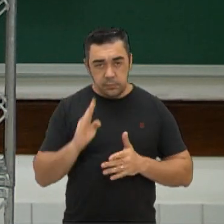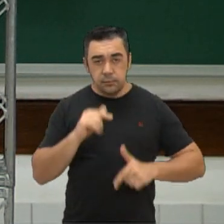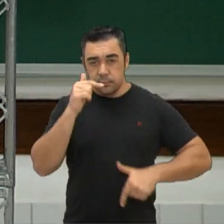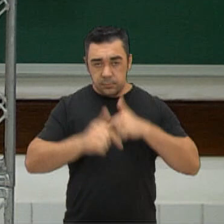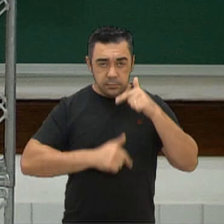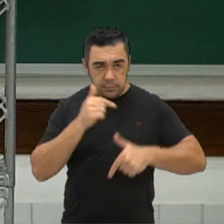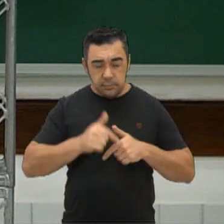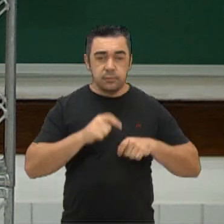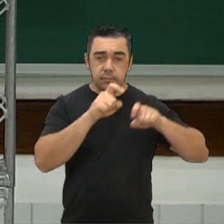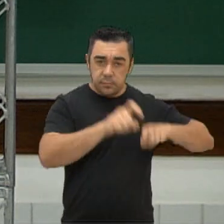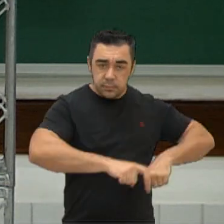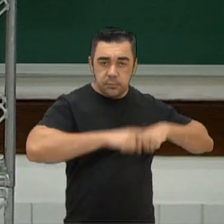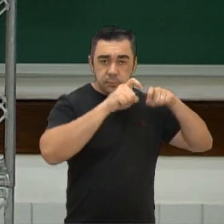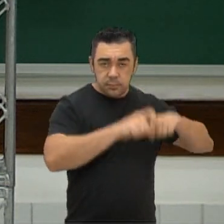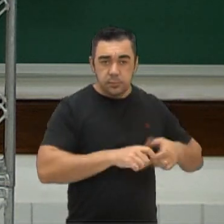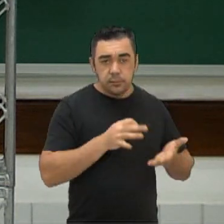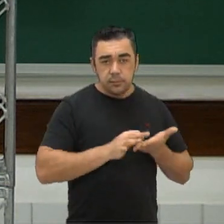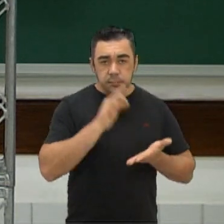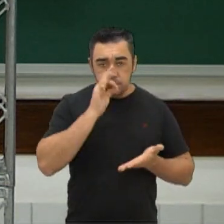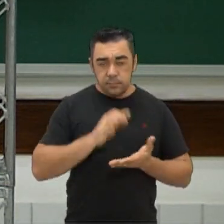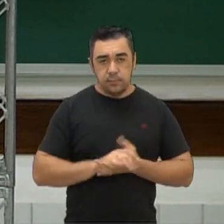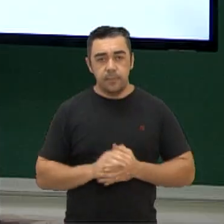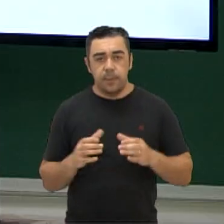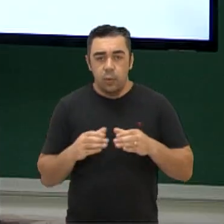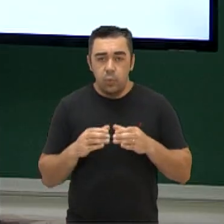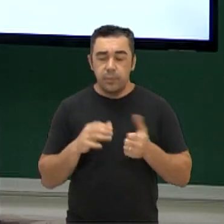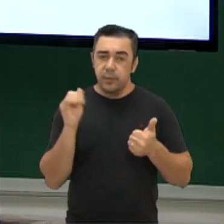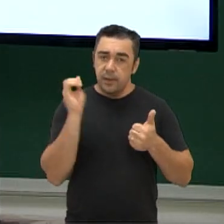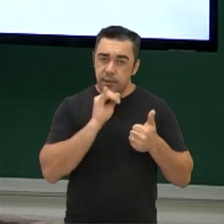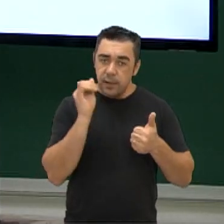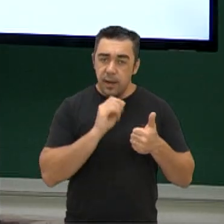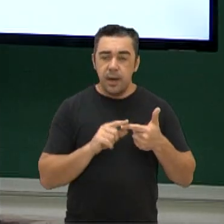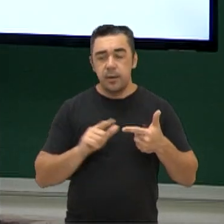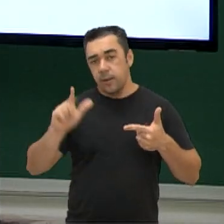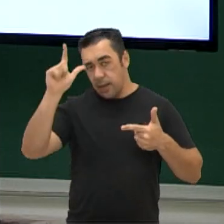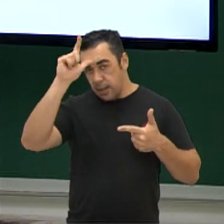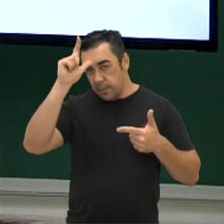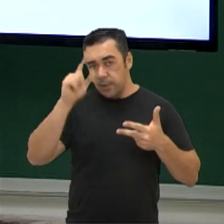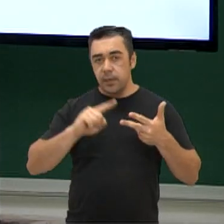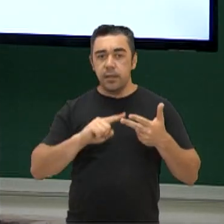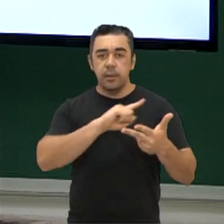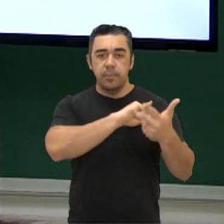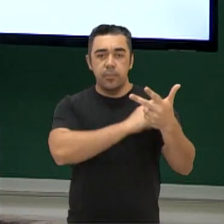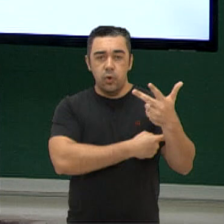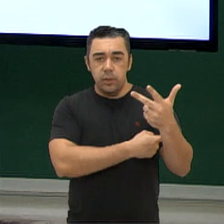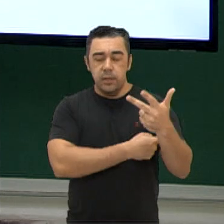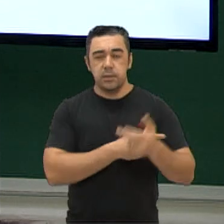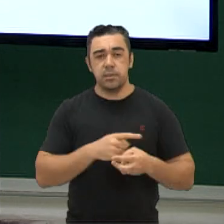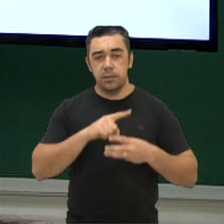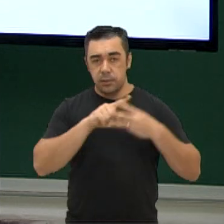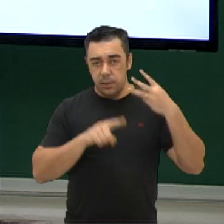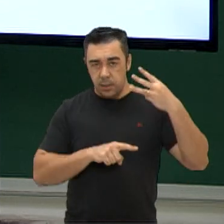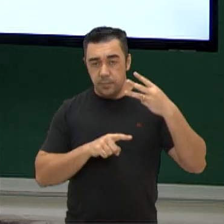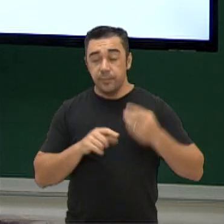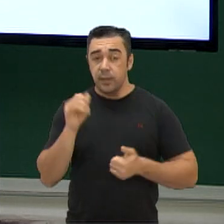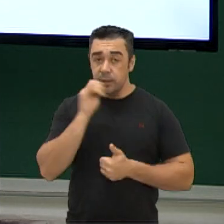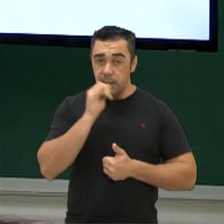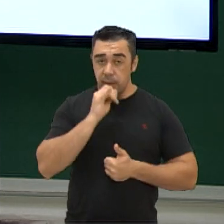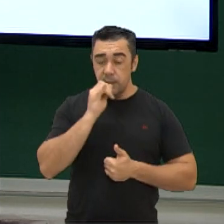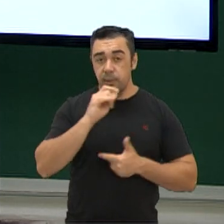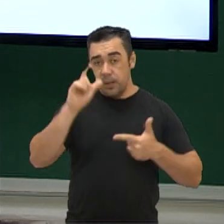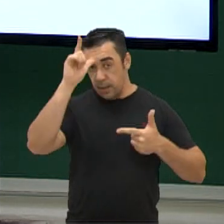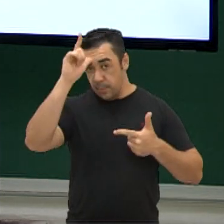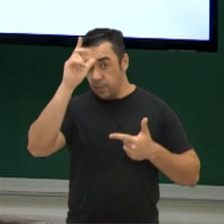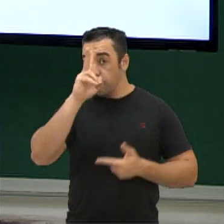trabalhar nas lavouras cafeeiras, né? Grupos de italianos, alemães e poloneses, por exemplo. Os italianos e alemães com